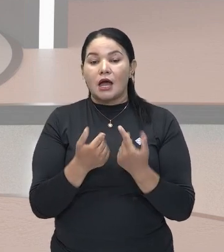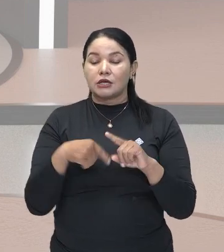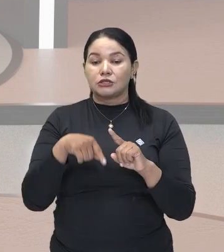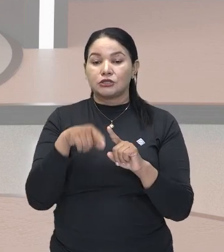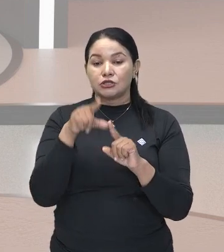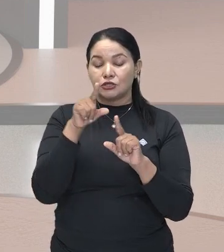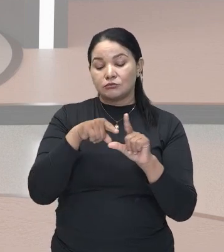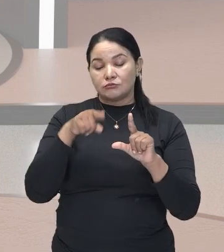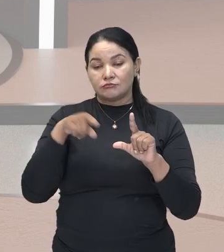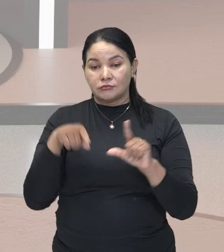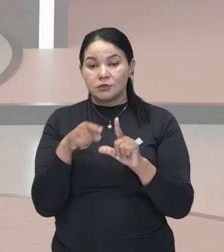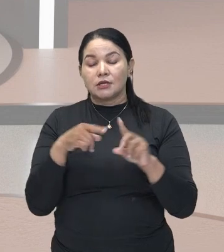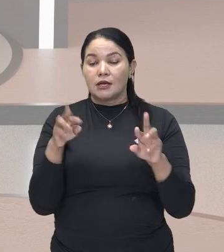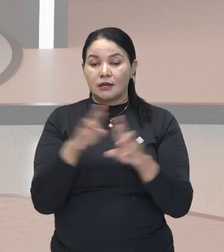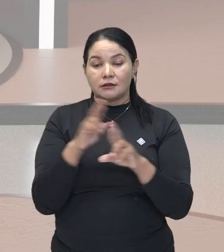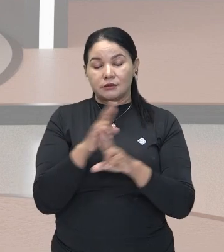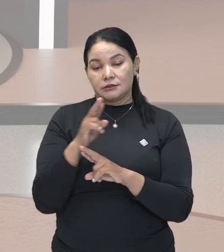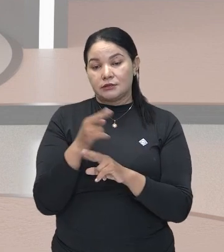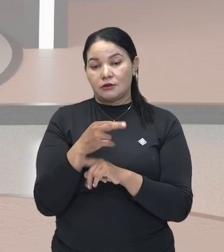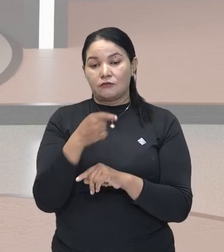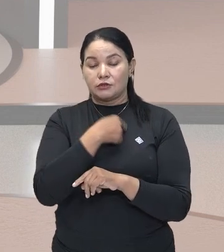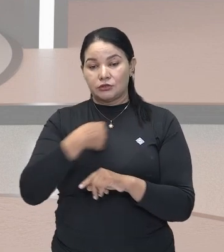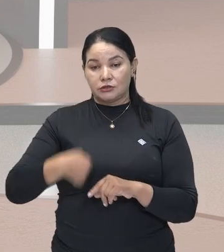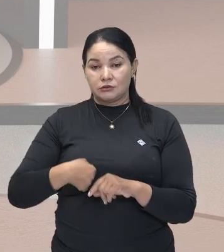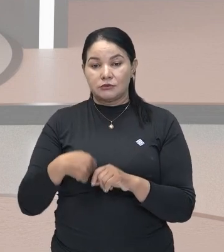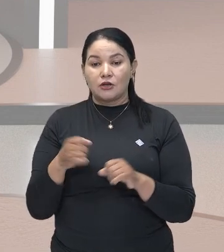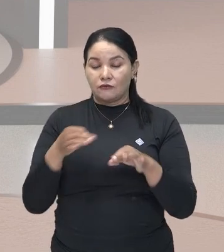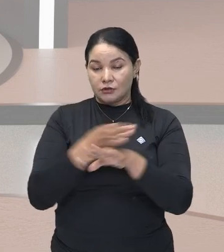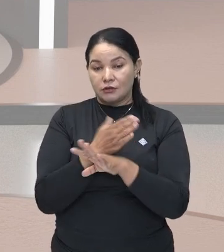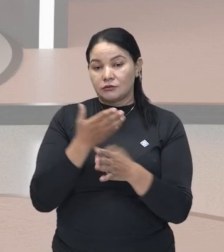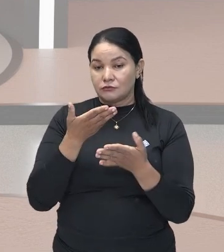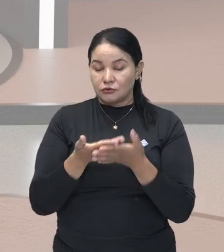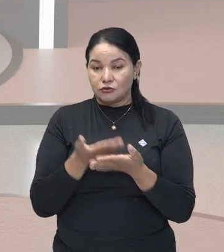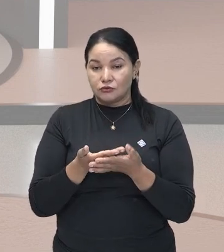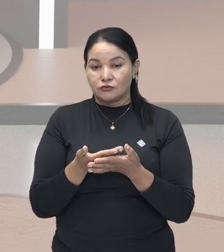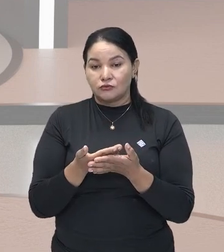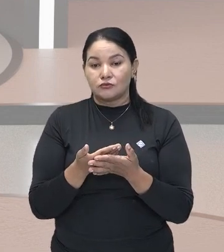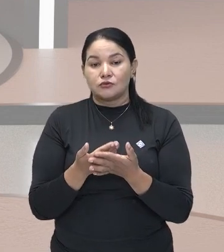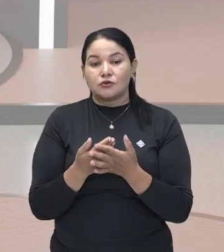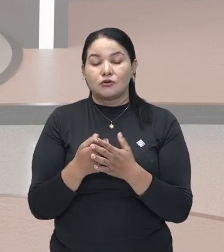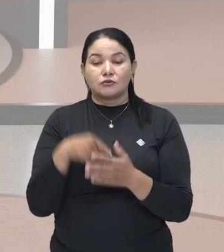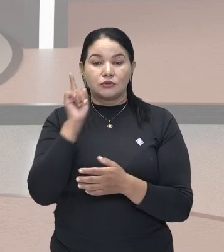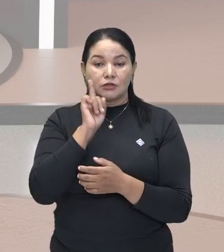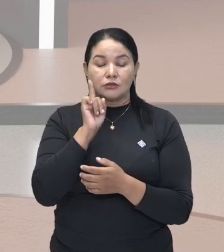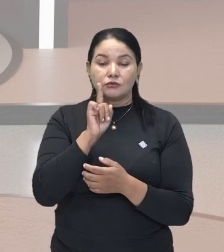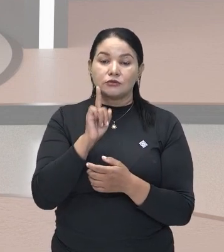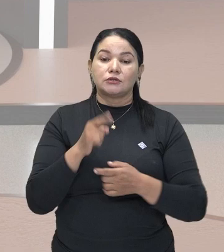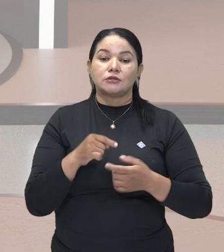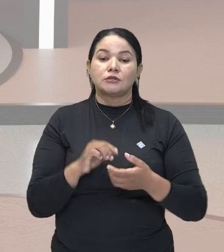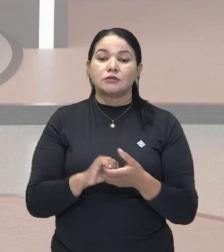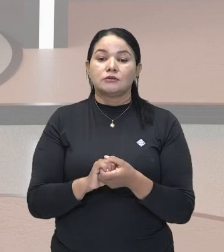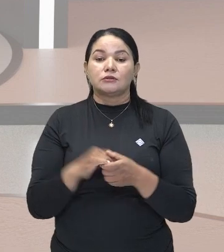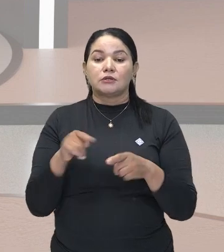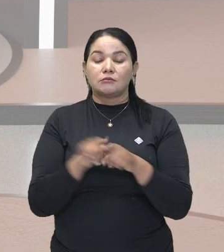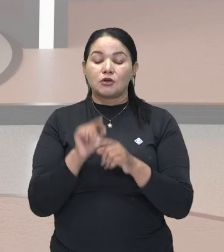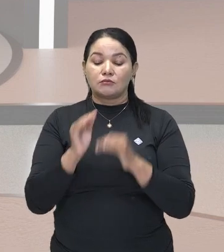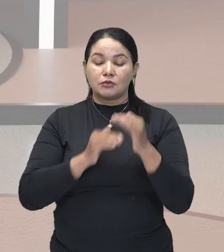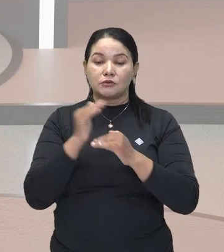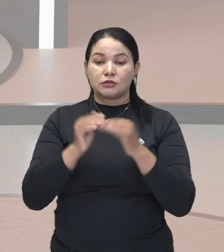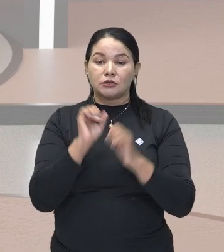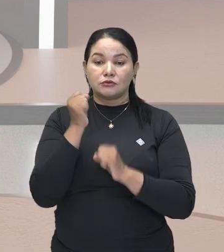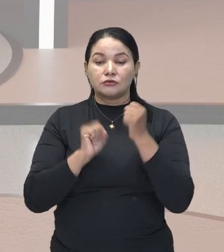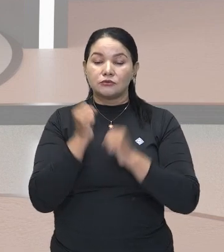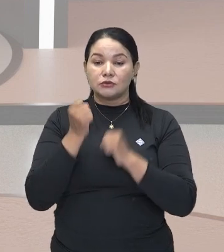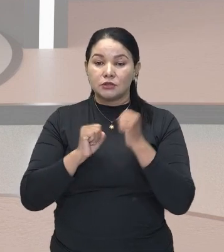relação à China. E aí a gente finaliza esses nossos estudos sobre os Estados Unidos da América e o processo de